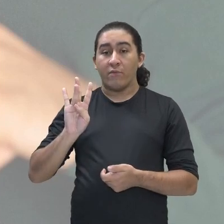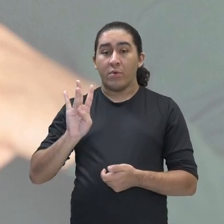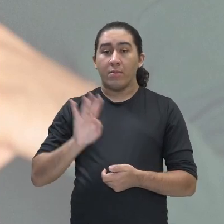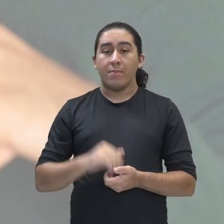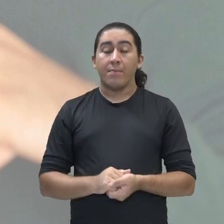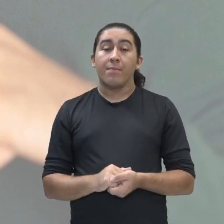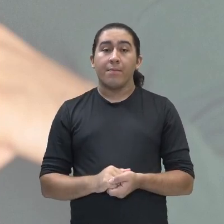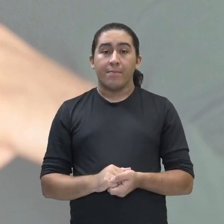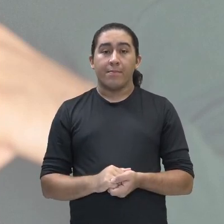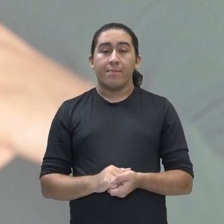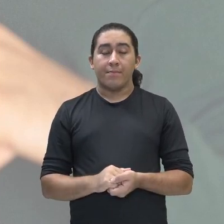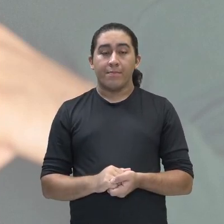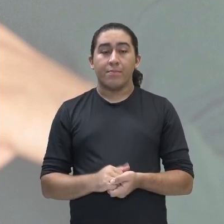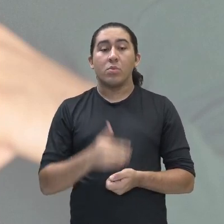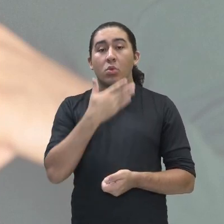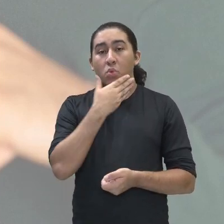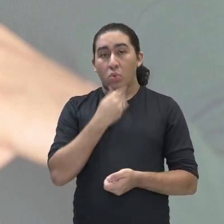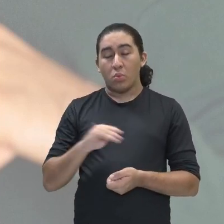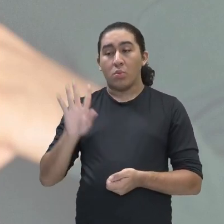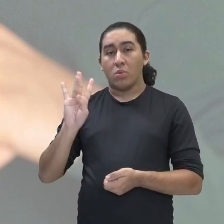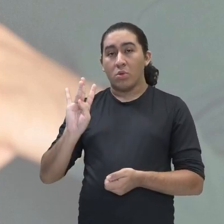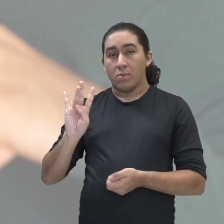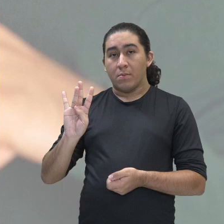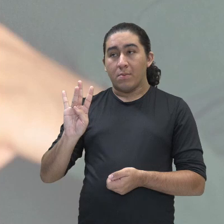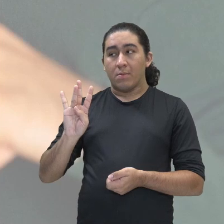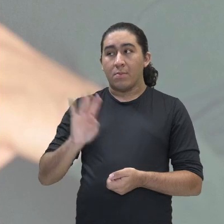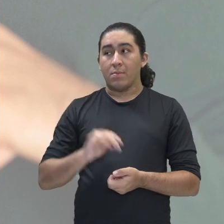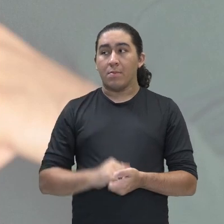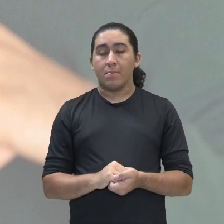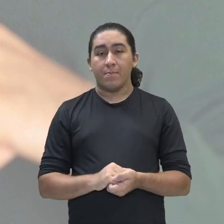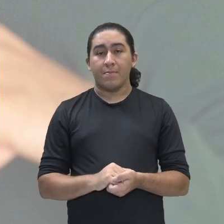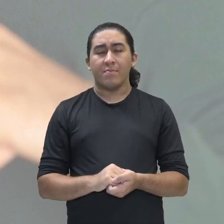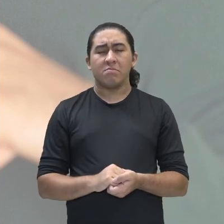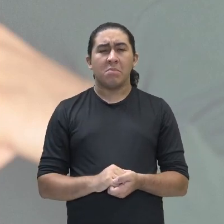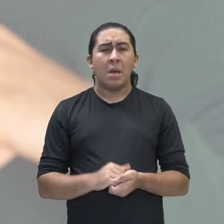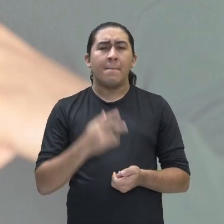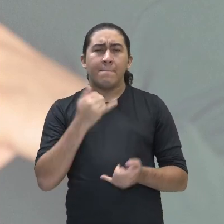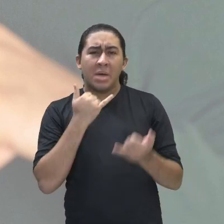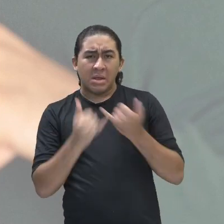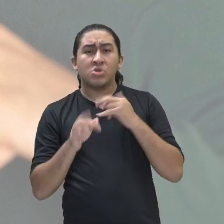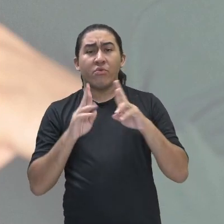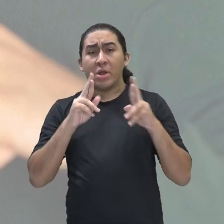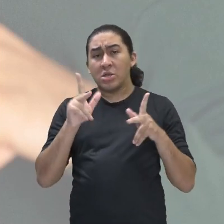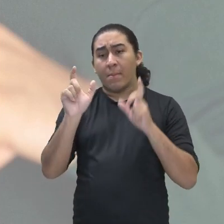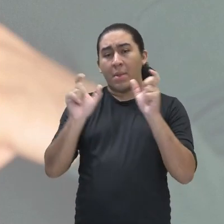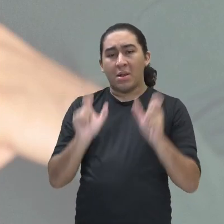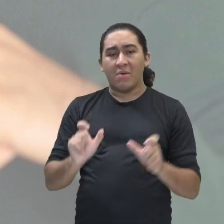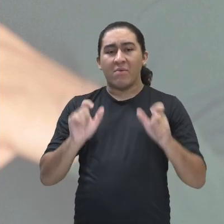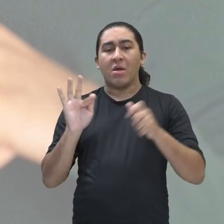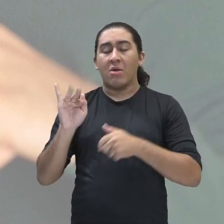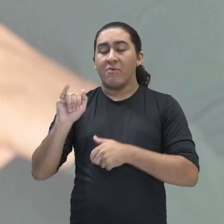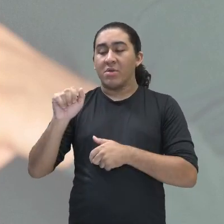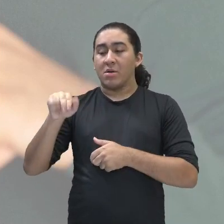aqui com vocês. Então, olha lá, o primeiro que vocês têm nessa imagem é girlfriend.